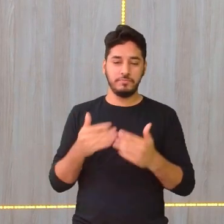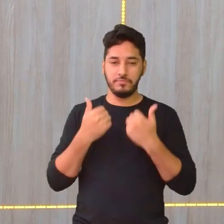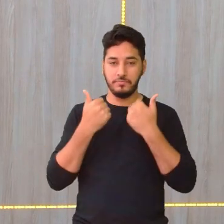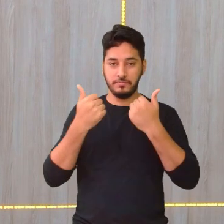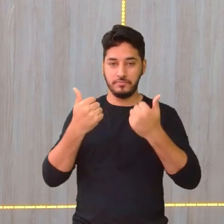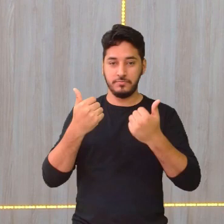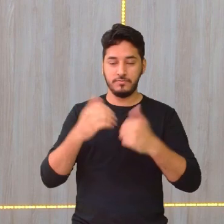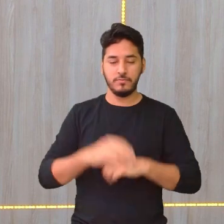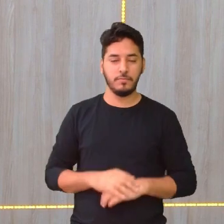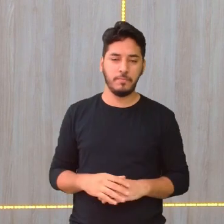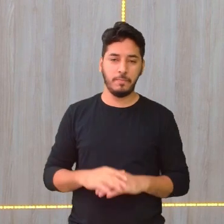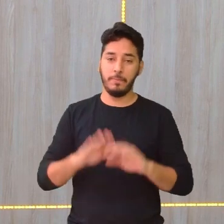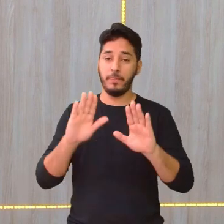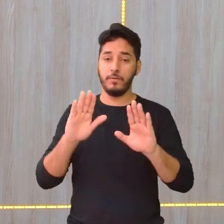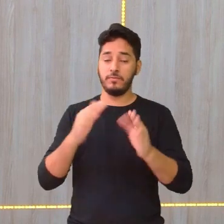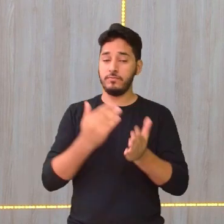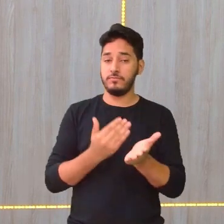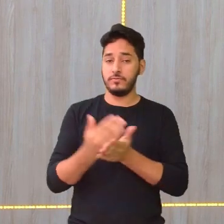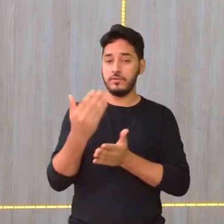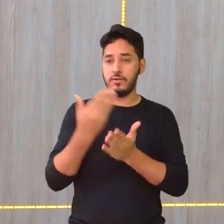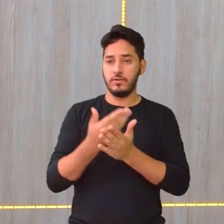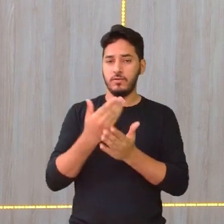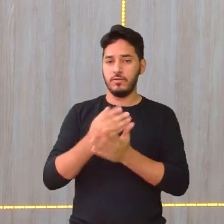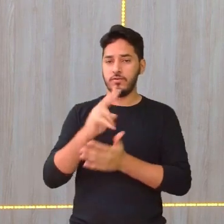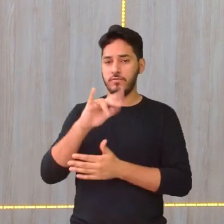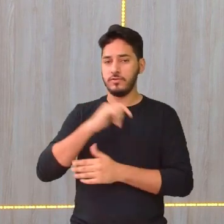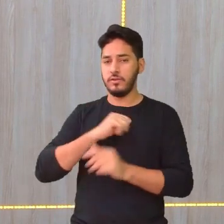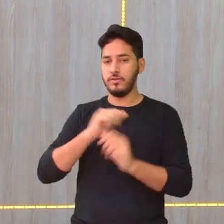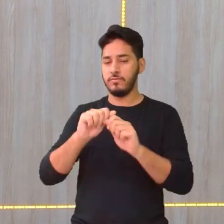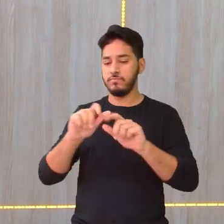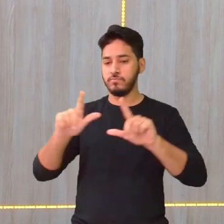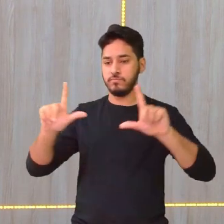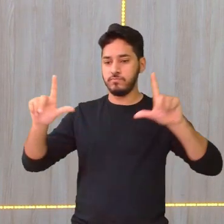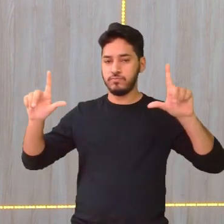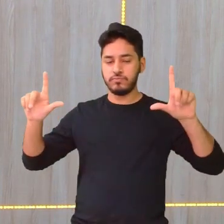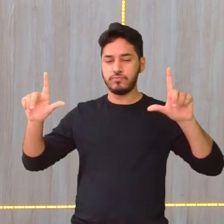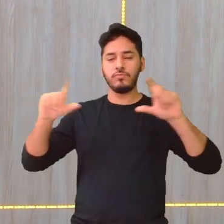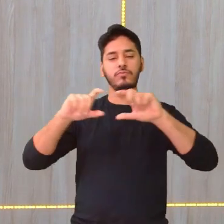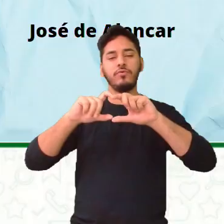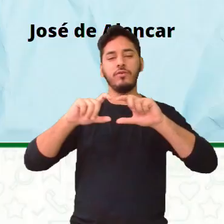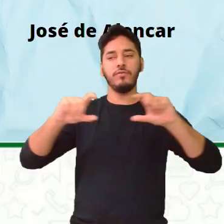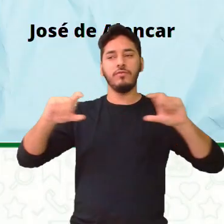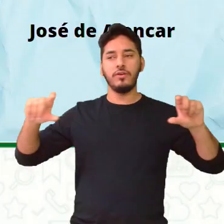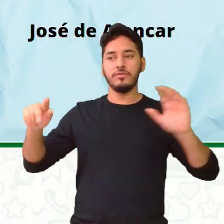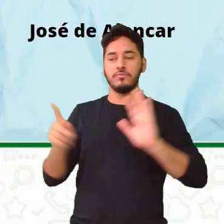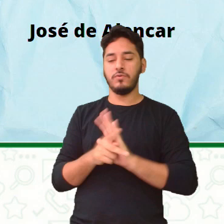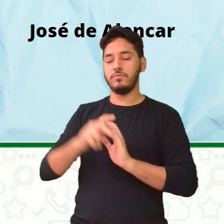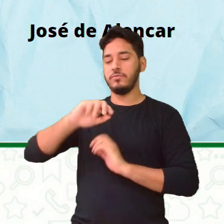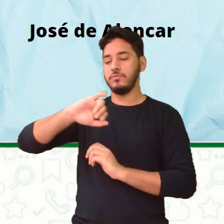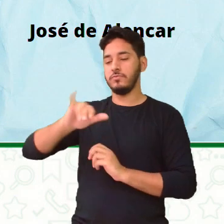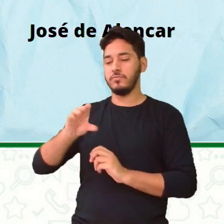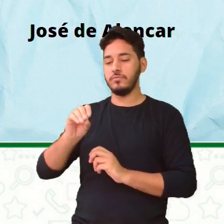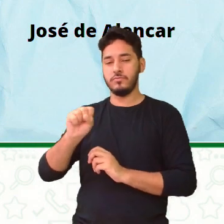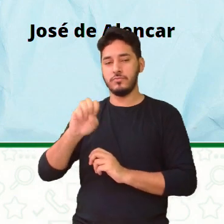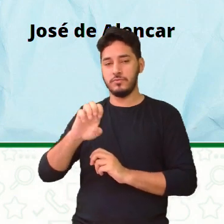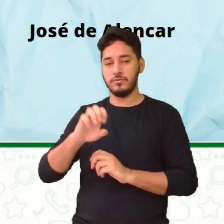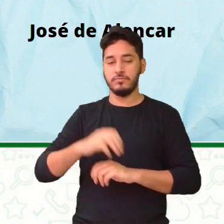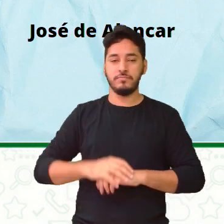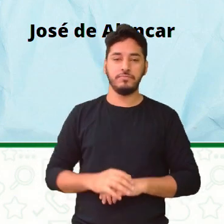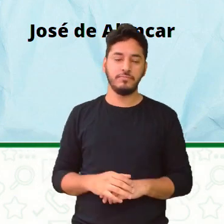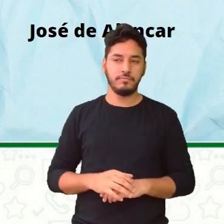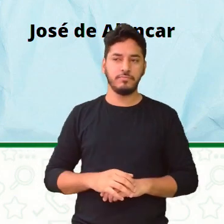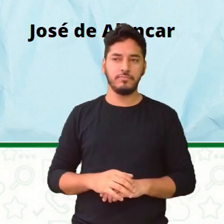beleza? Então, para começar a aula, vai chegar aí na tela para vocês uma frase do José de Alencar, que diz o